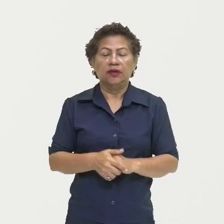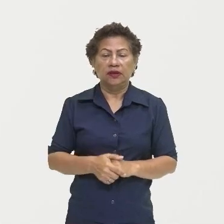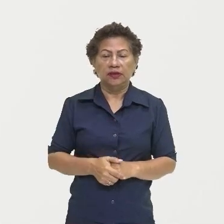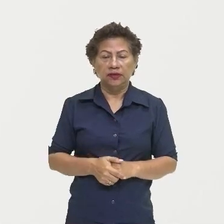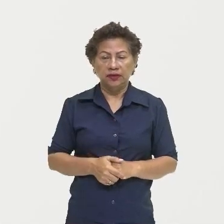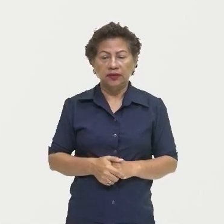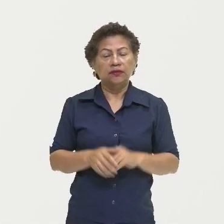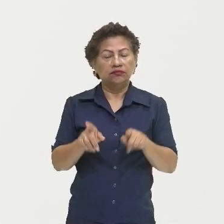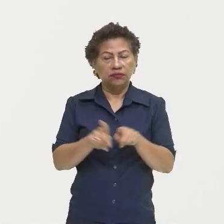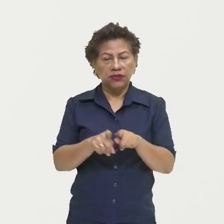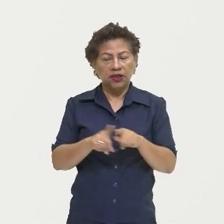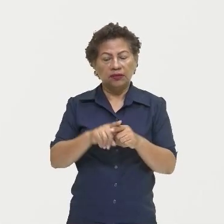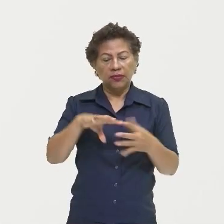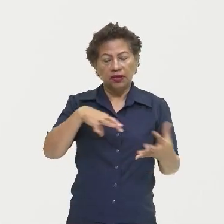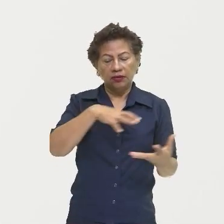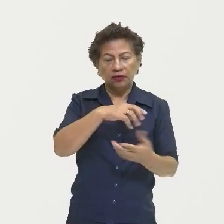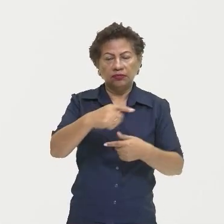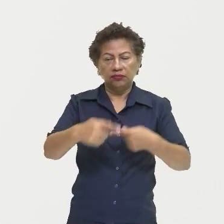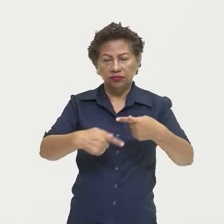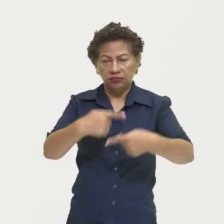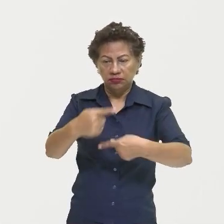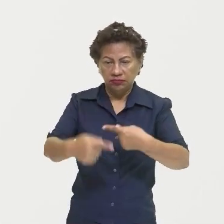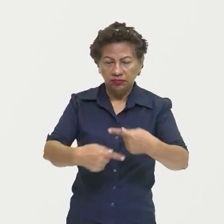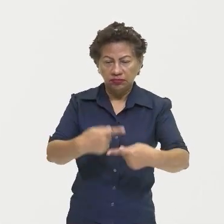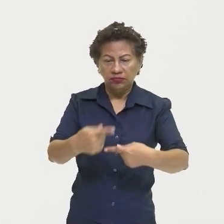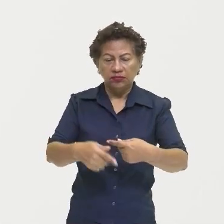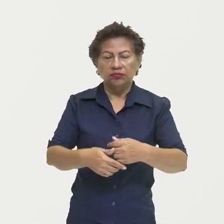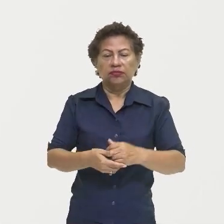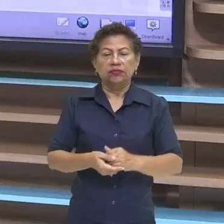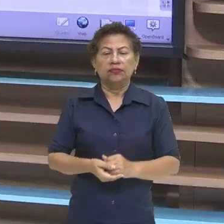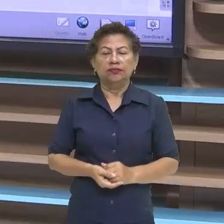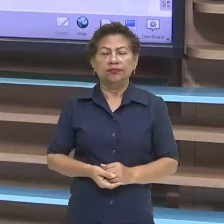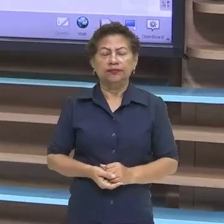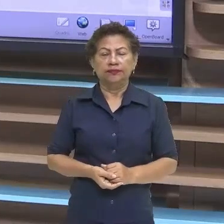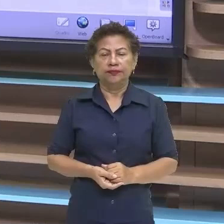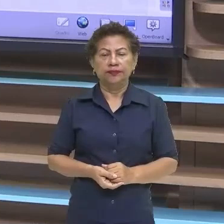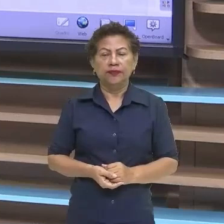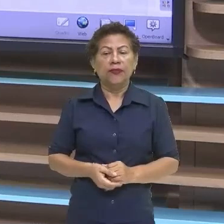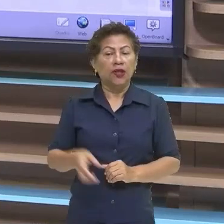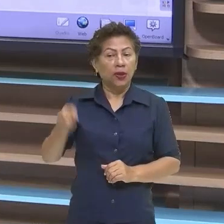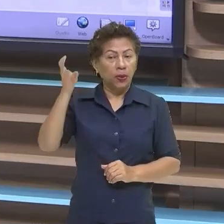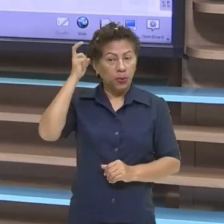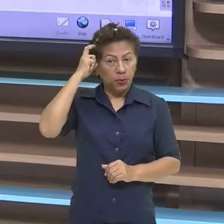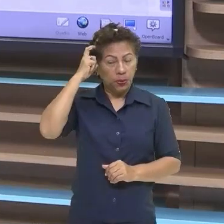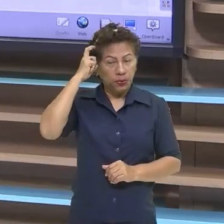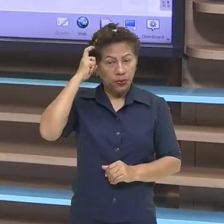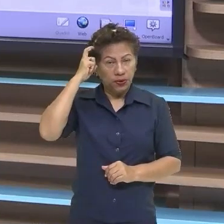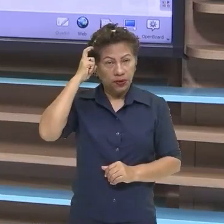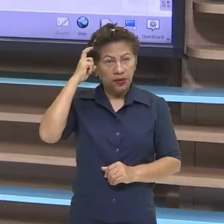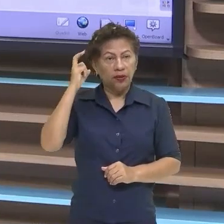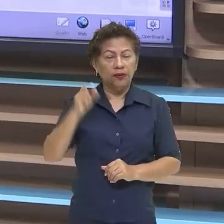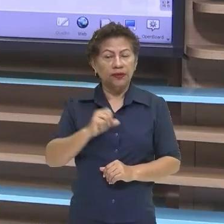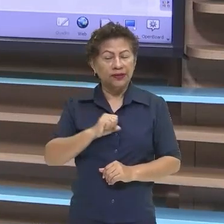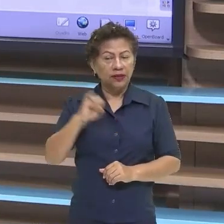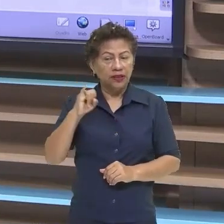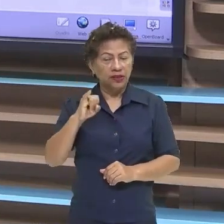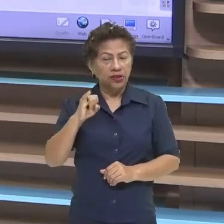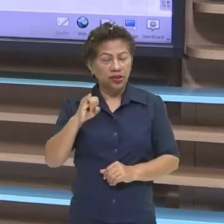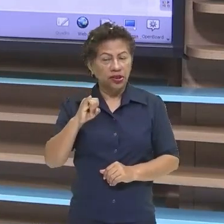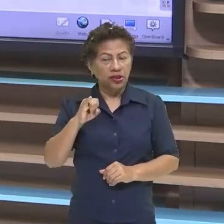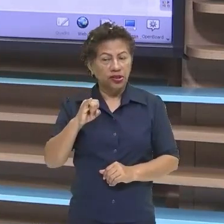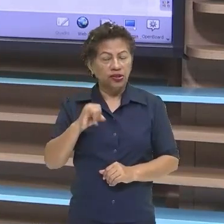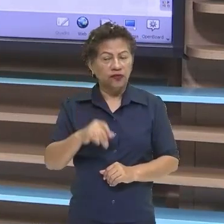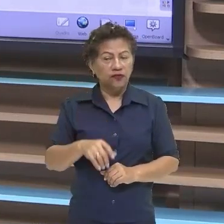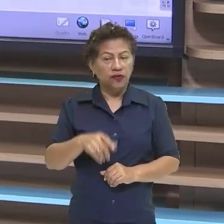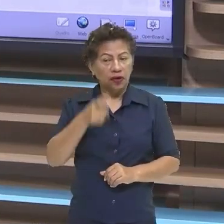essa questão dessa indústria, dessa globalização cultural, né? Se a gente for prestar atenção no que a